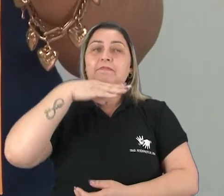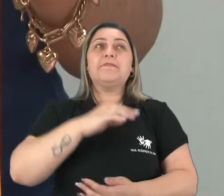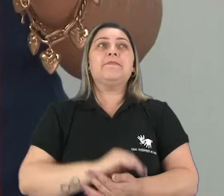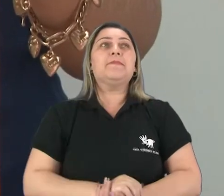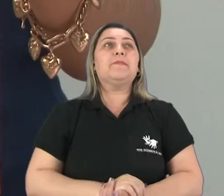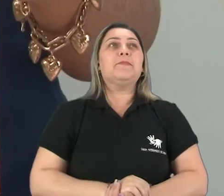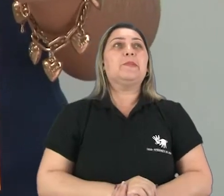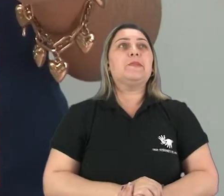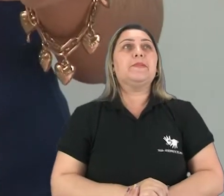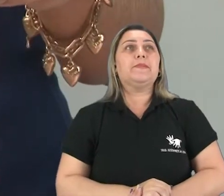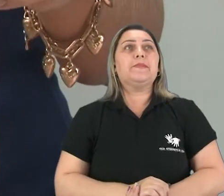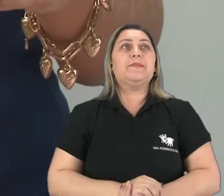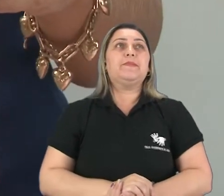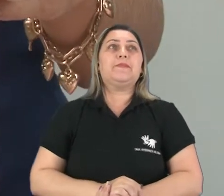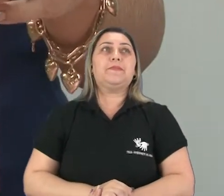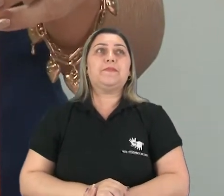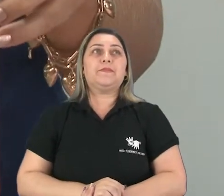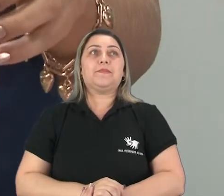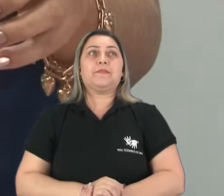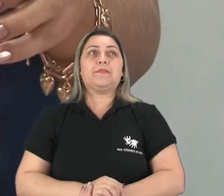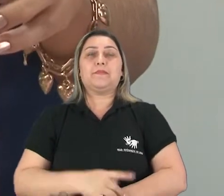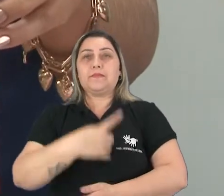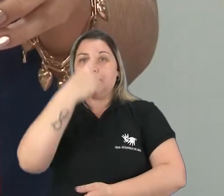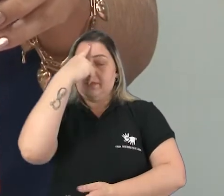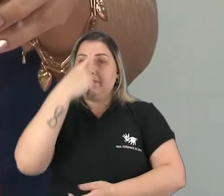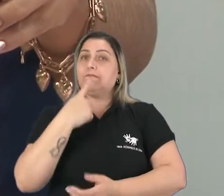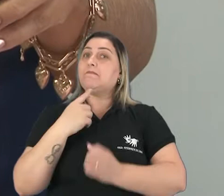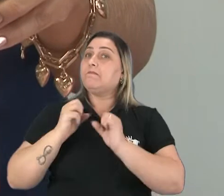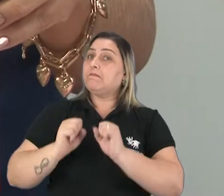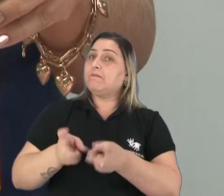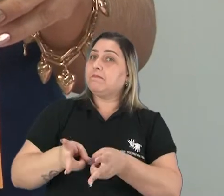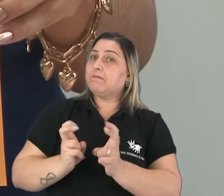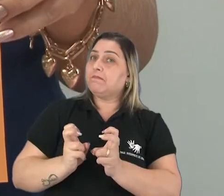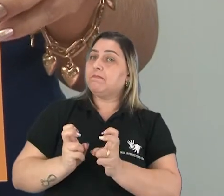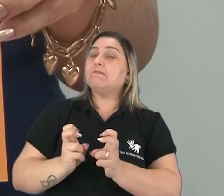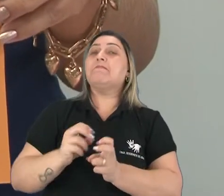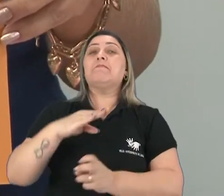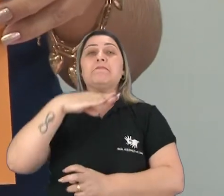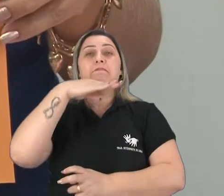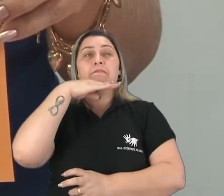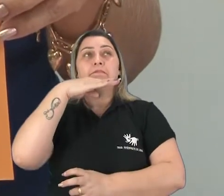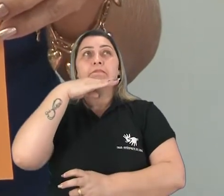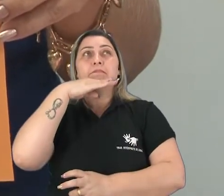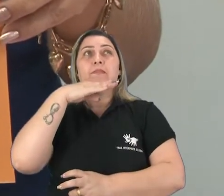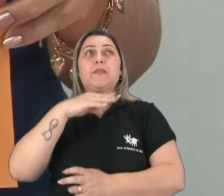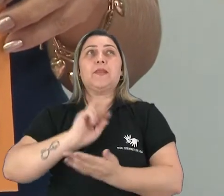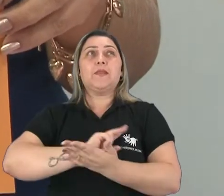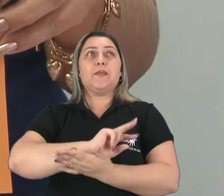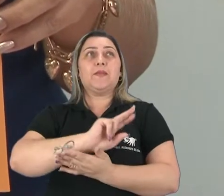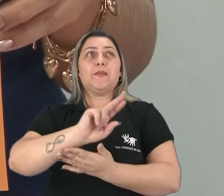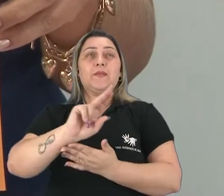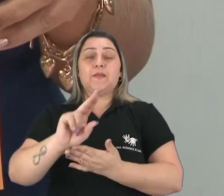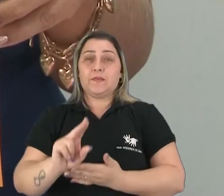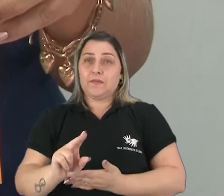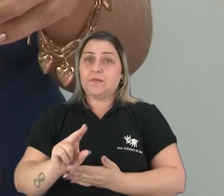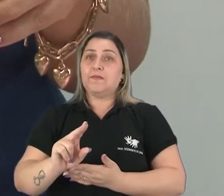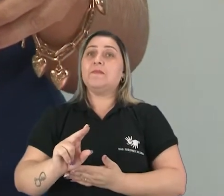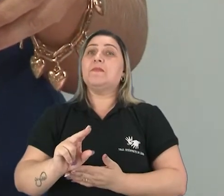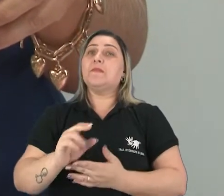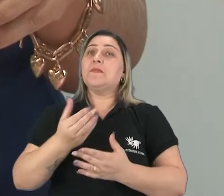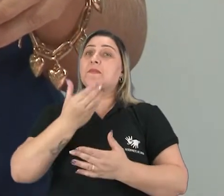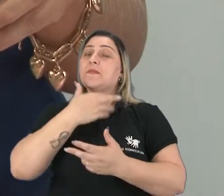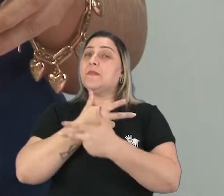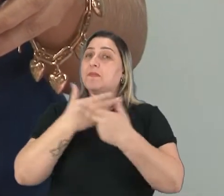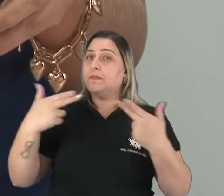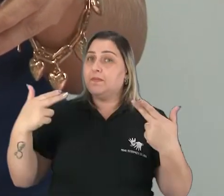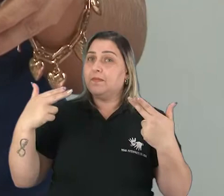Mangueira, isso mesmo. Aqui nesta imagem podemos perceber que esta mangueira vai gerar muitos frutos, pois está bem carregada